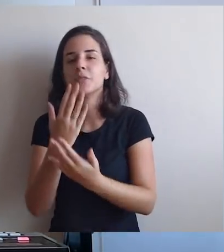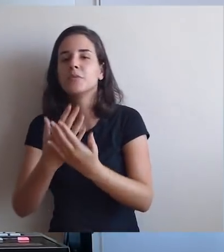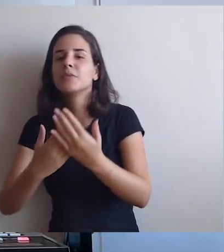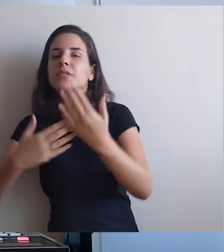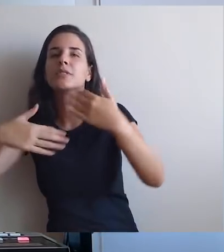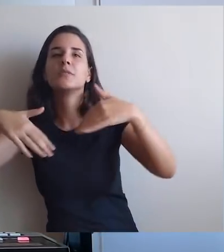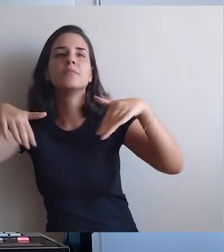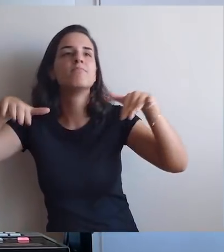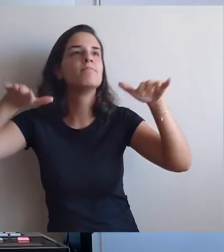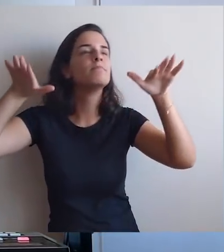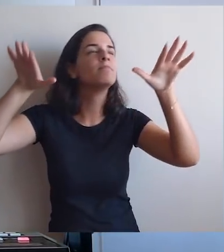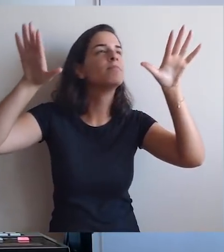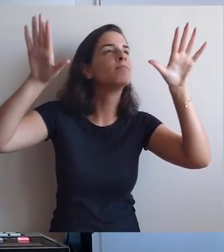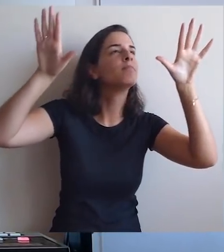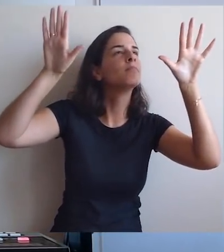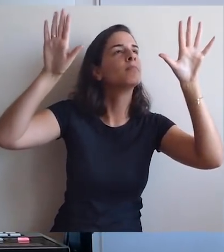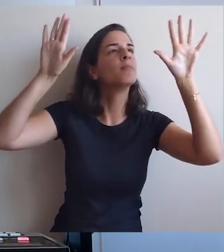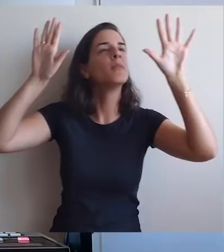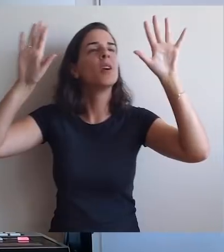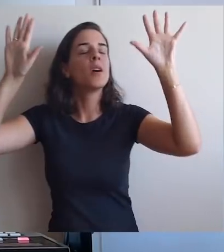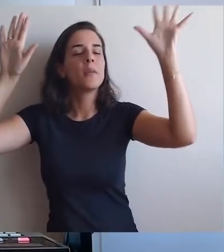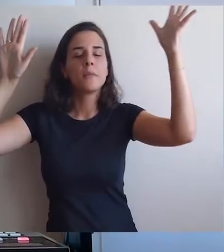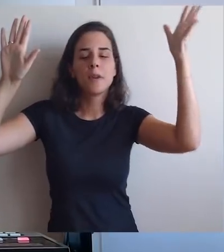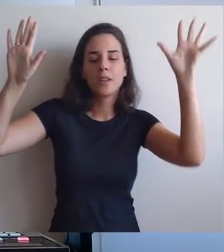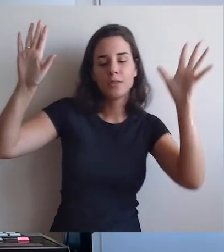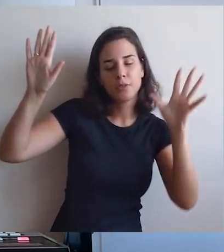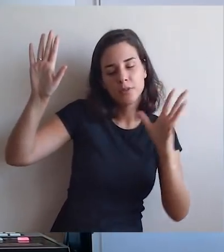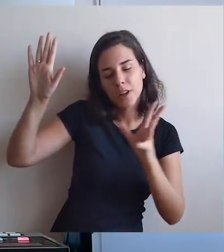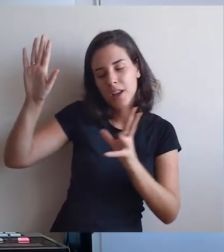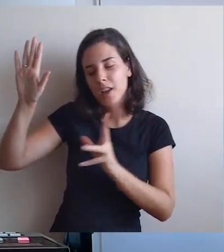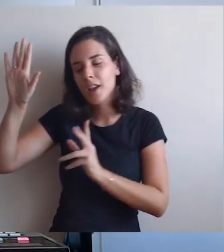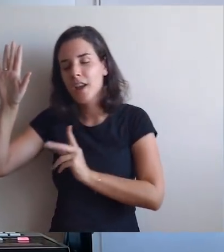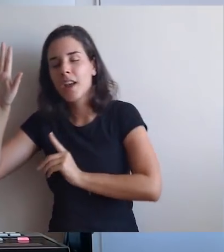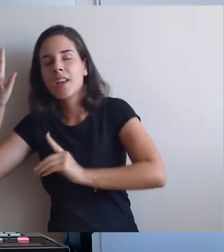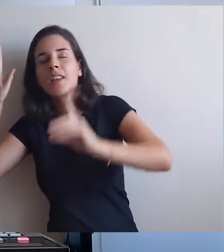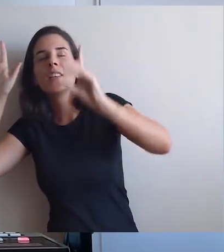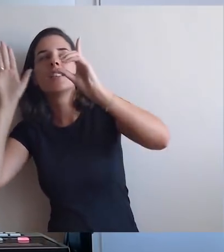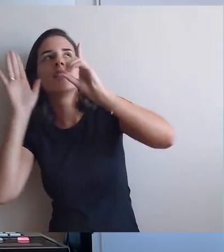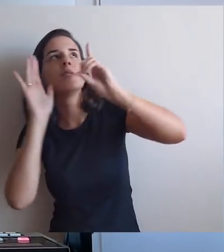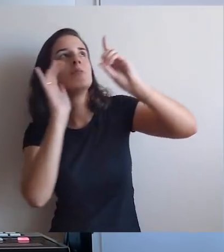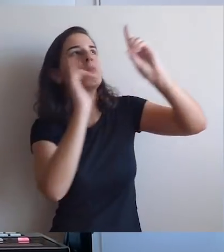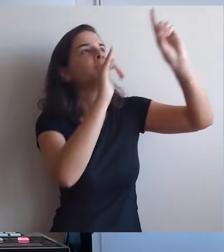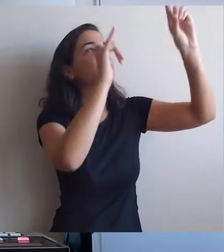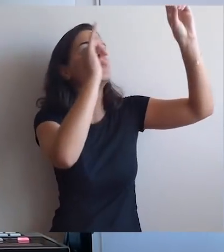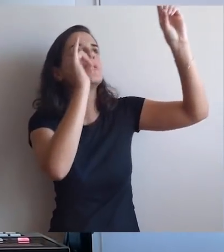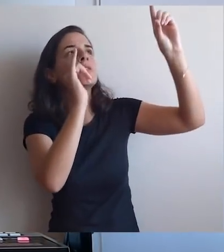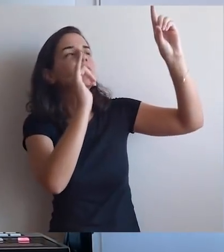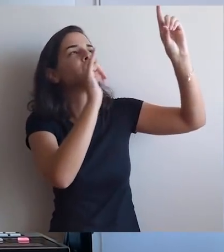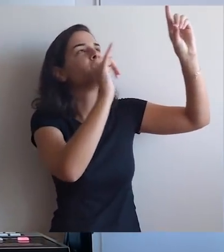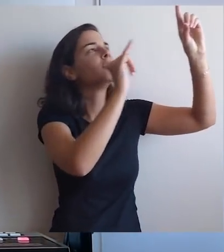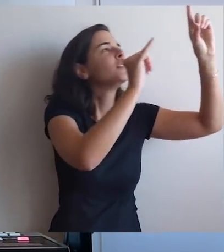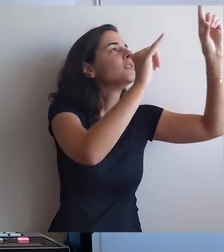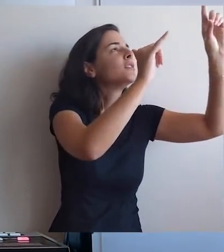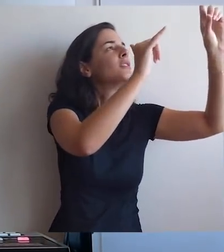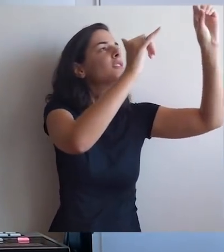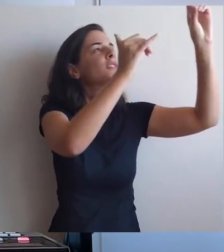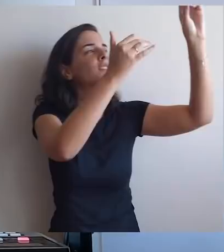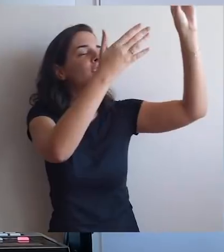favor. Ao erguermos as mãos pra adorar